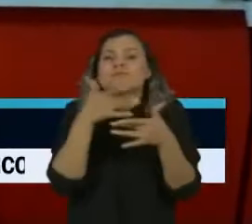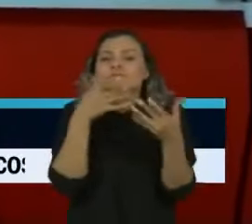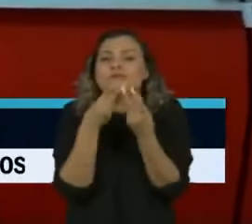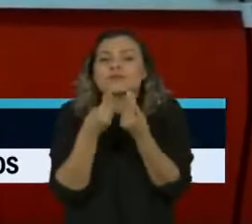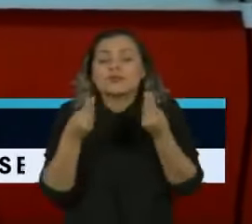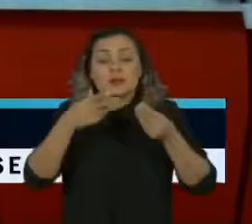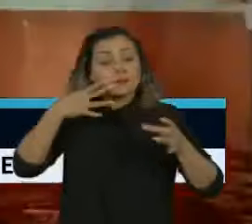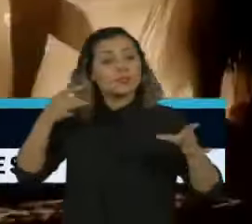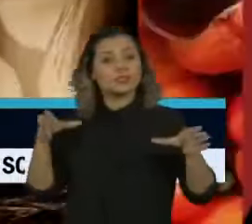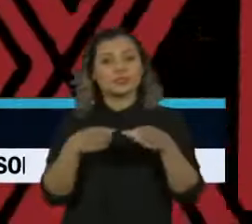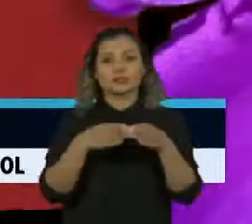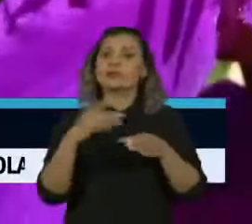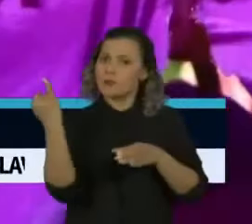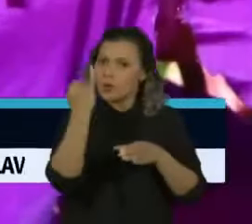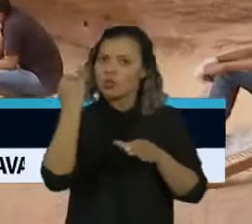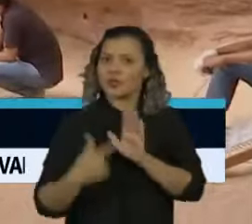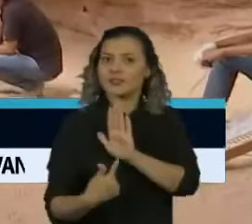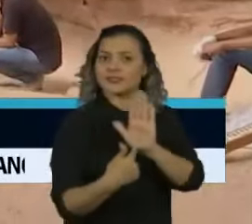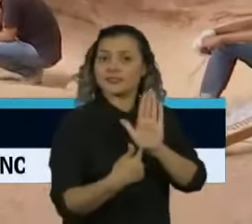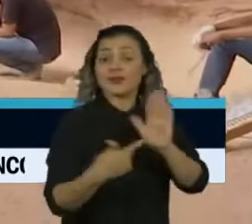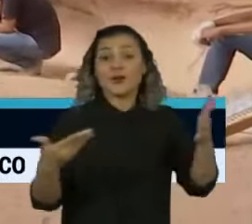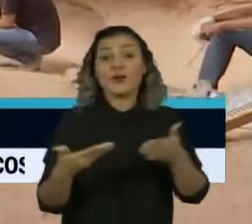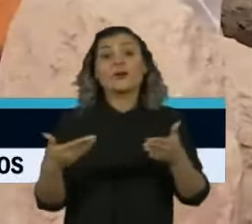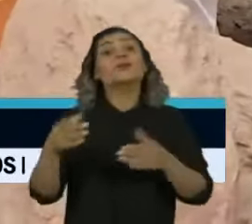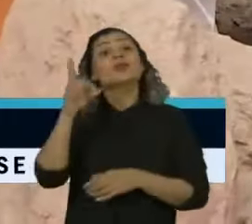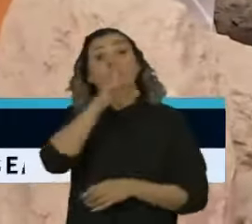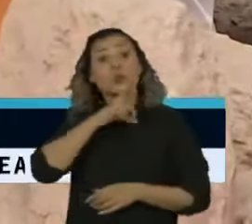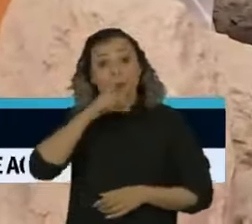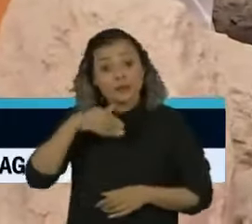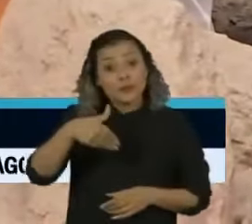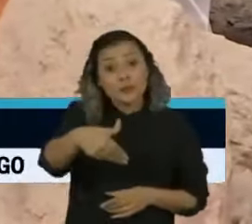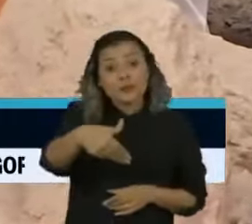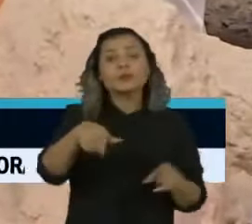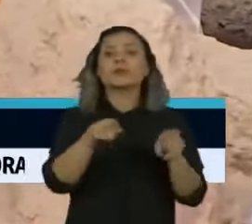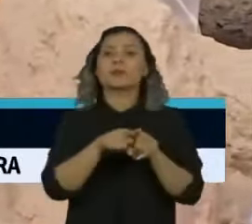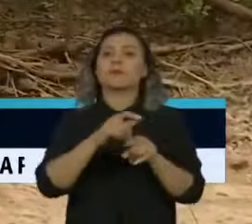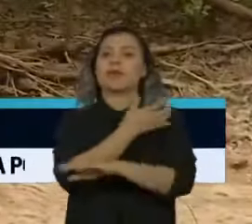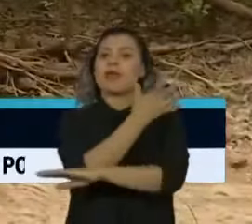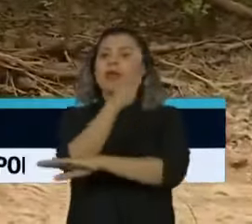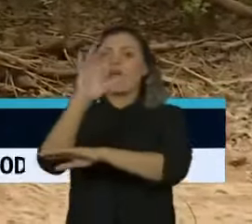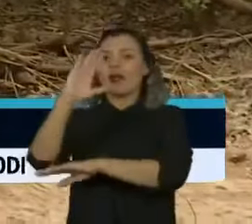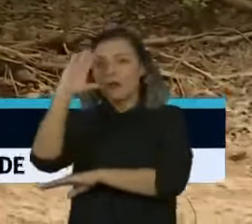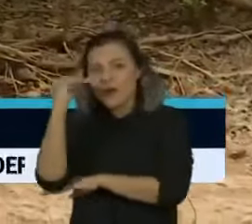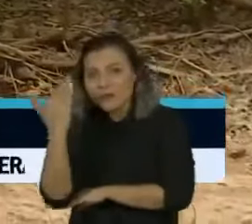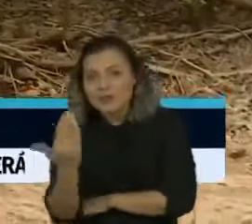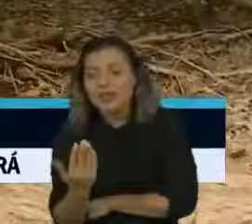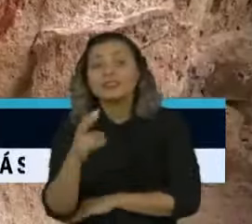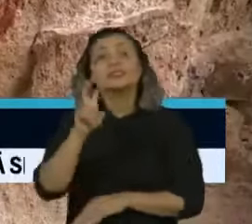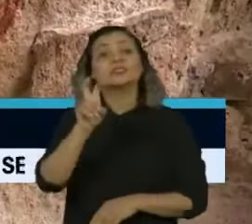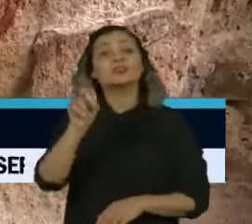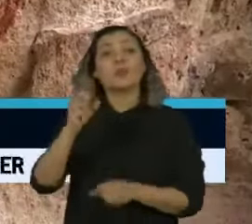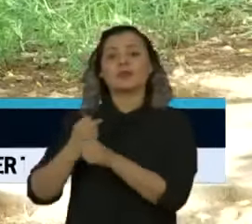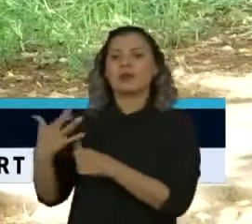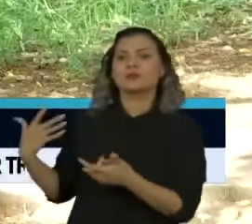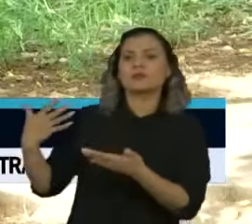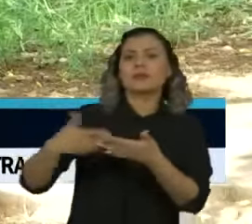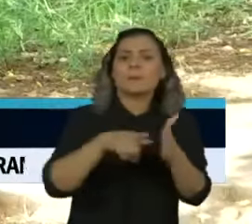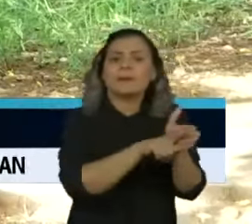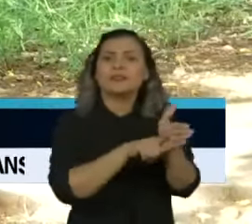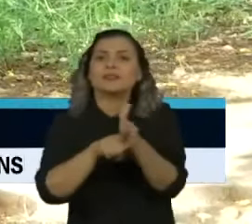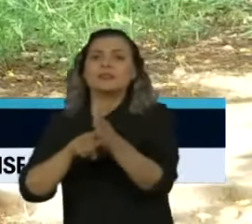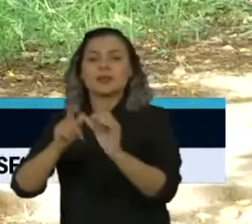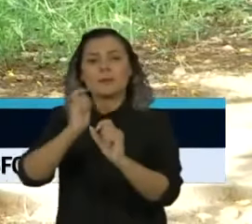caro, isso tem valor. Na edição de domingo, o Repórter Eco trará uma homenagem aos 50 anos de pesquisas